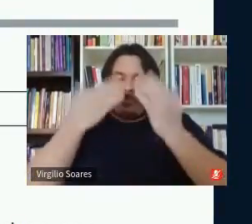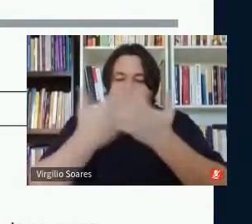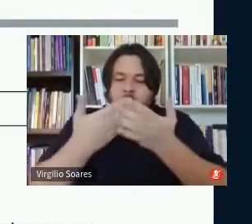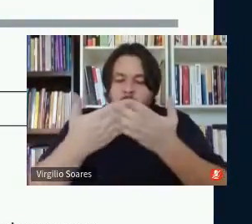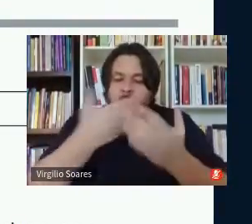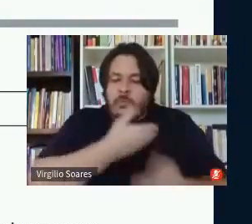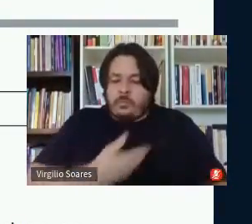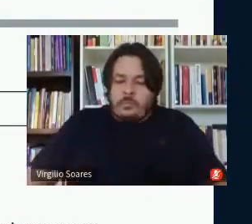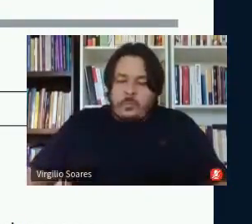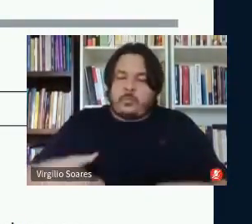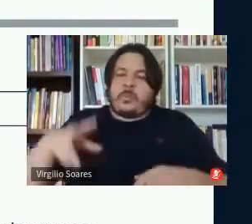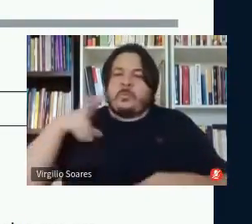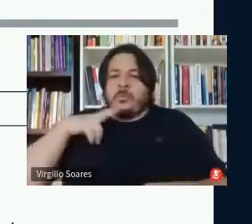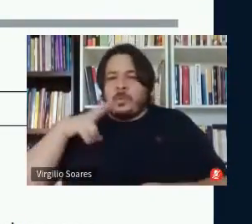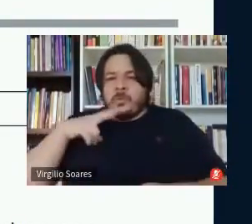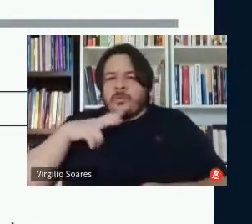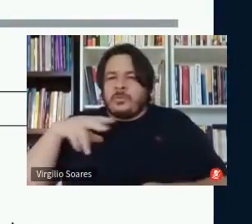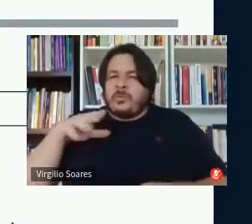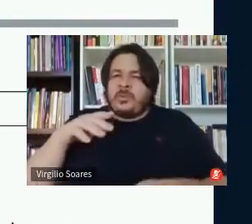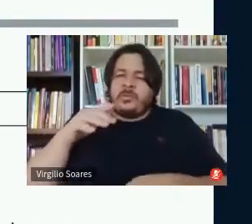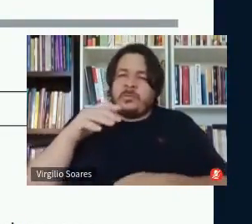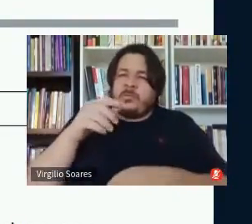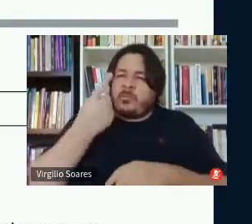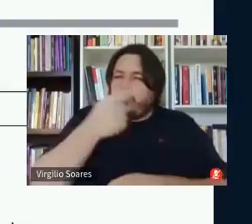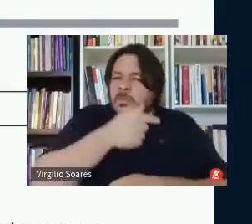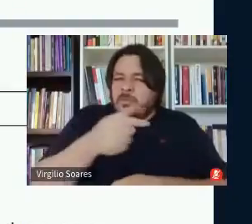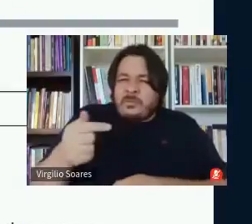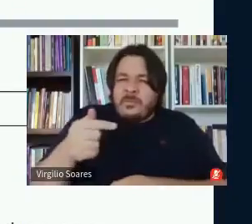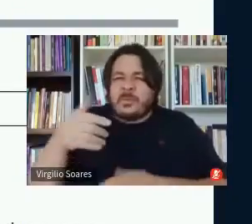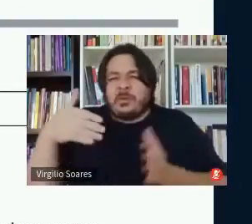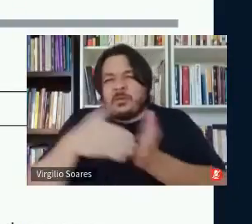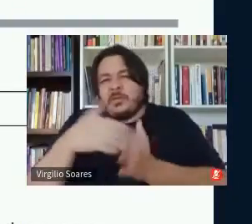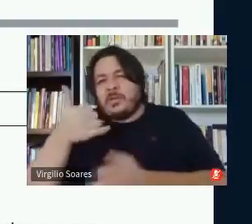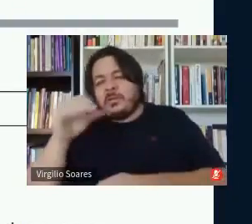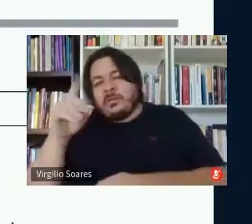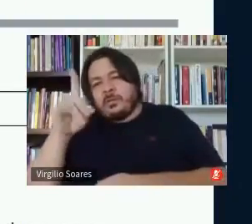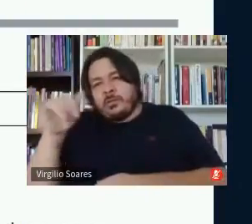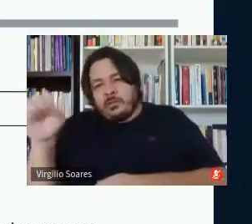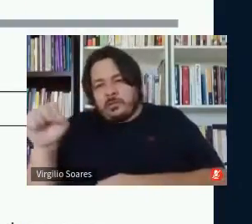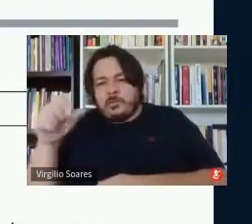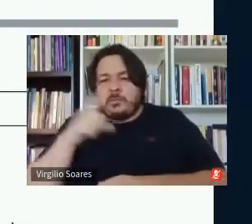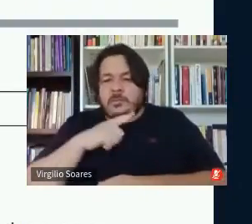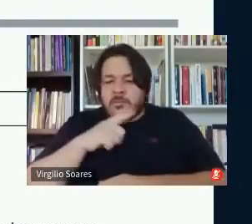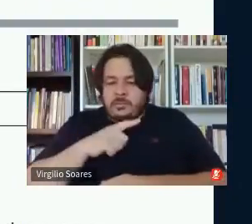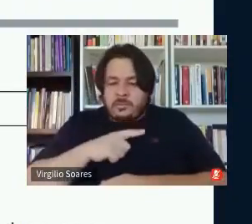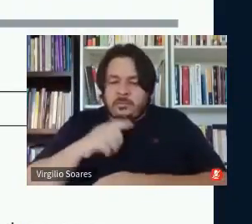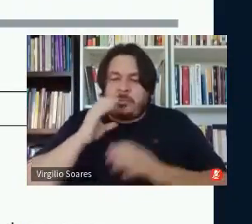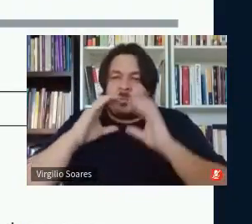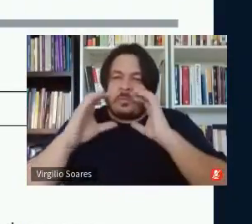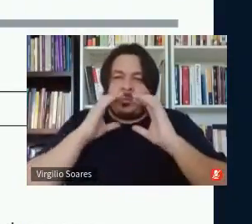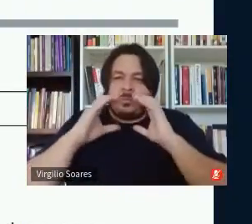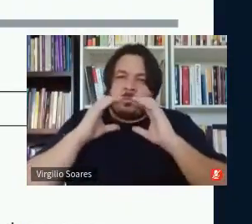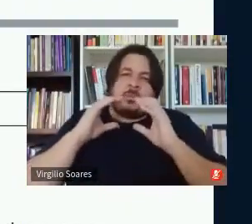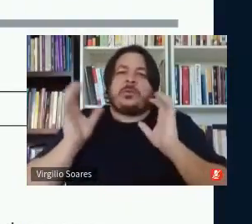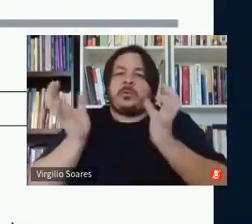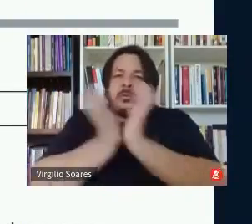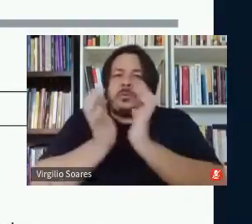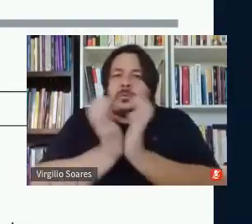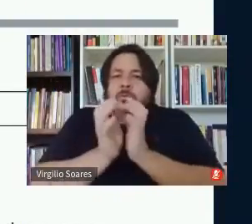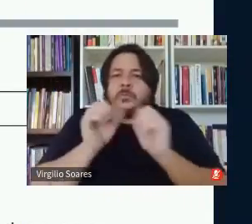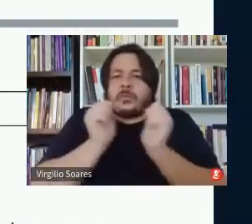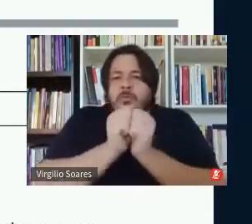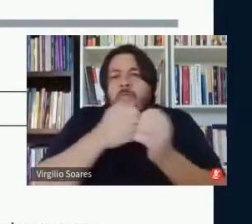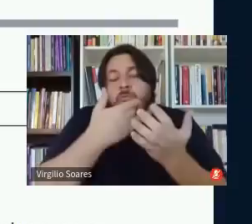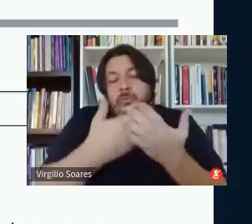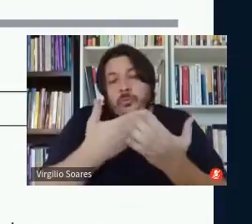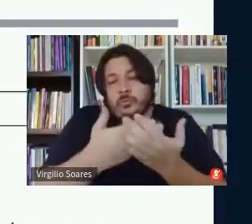menos uma semana até 10 dias, funcionando muito provisoriamente através da comunicação dos professores direta com os estudantes.